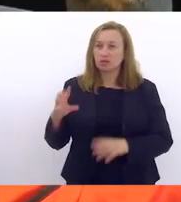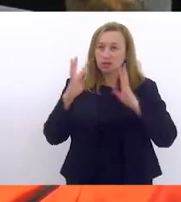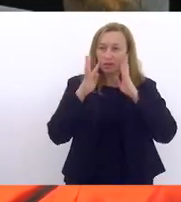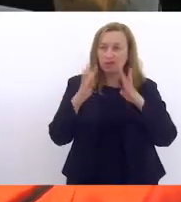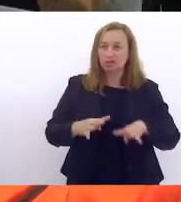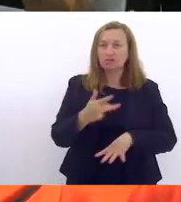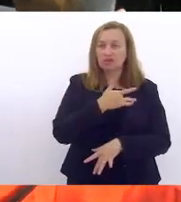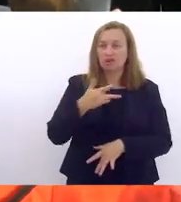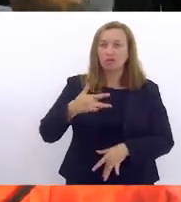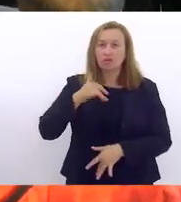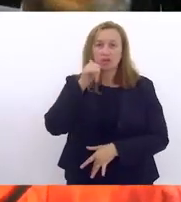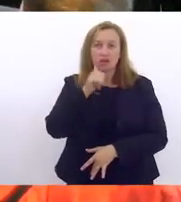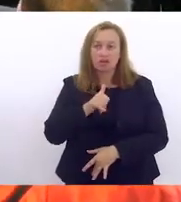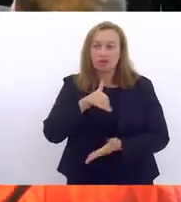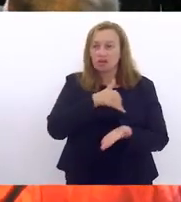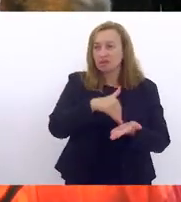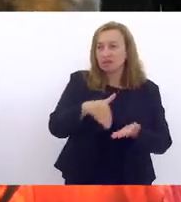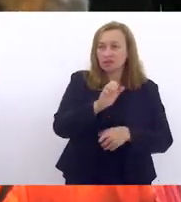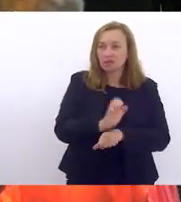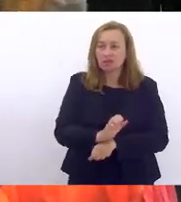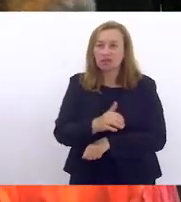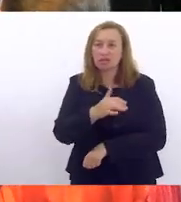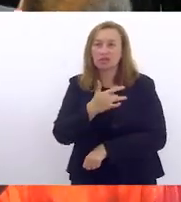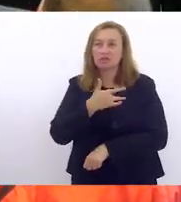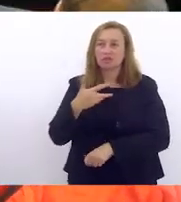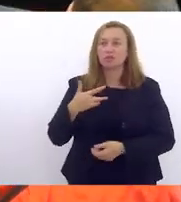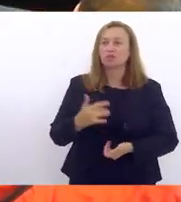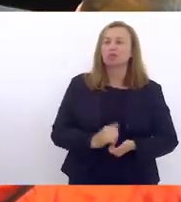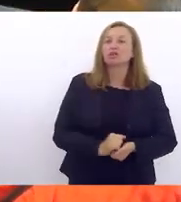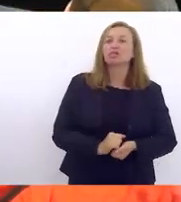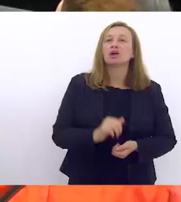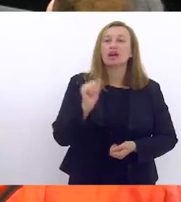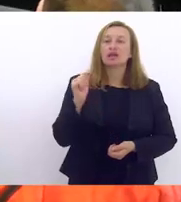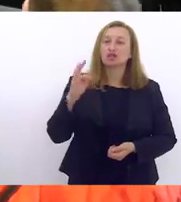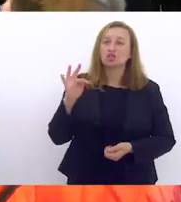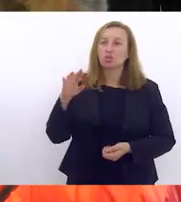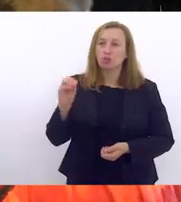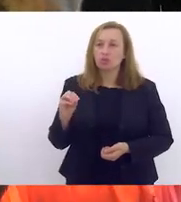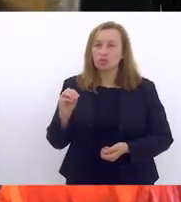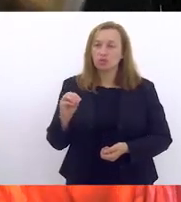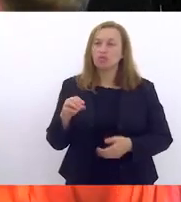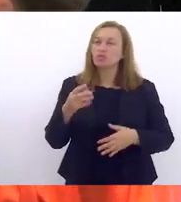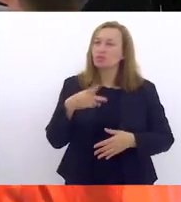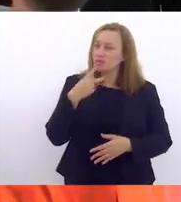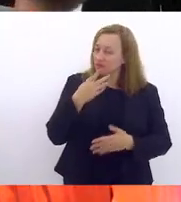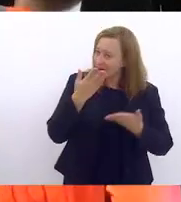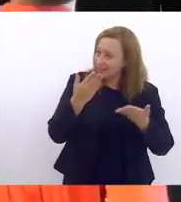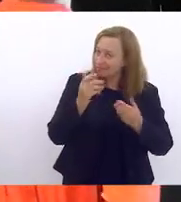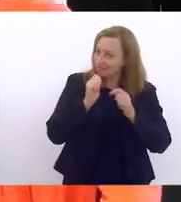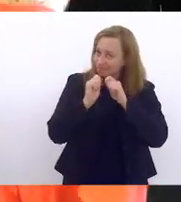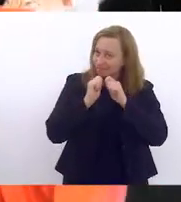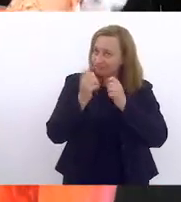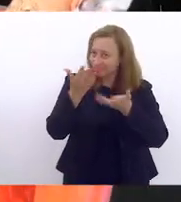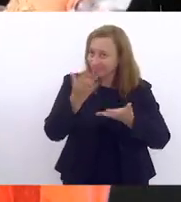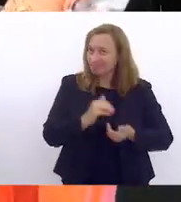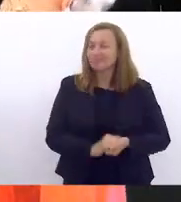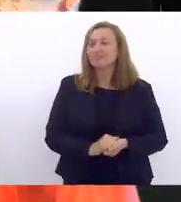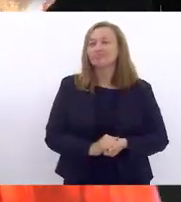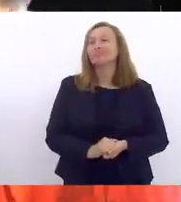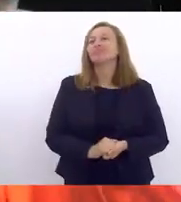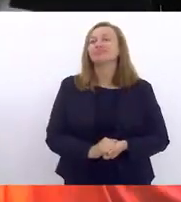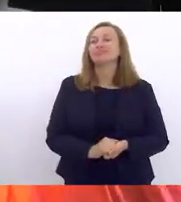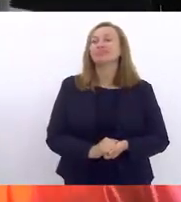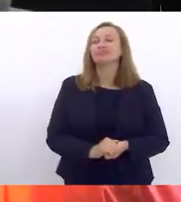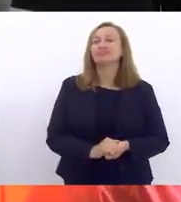Saúde da Mulher, Secretaria de Estado de Saúde. Antônio Braga, a palavra é sua. Você já tem, além dos